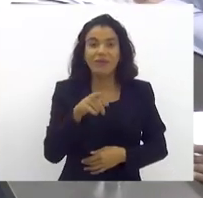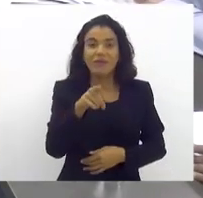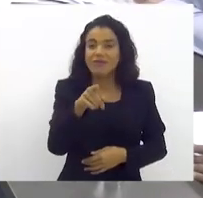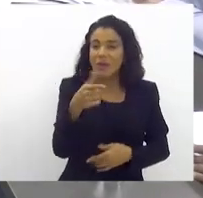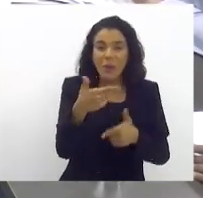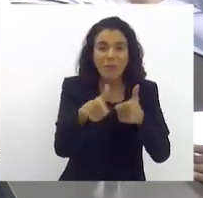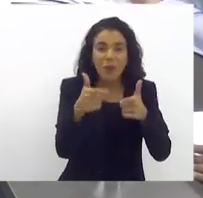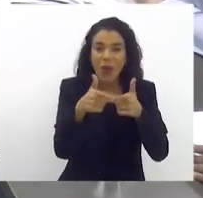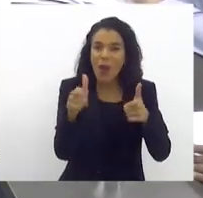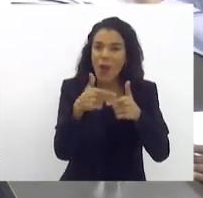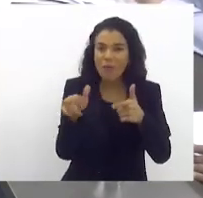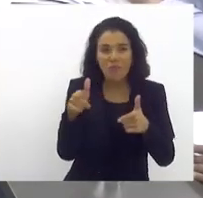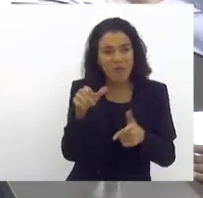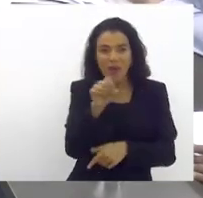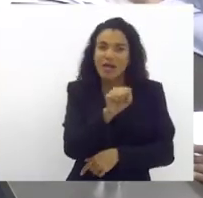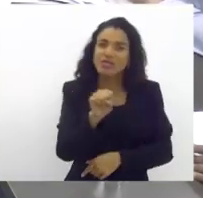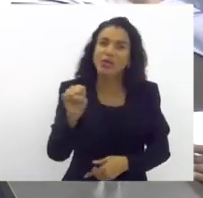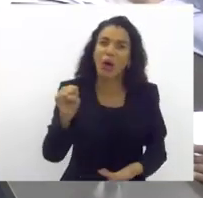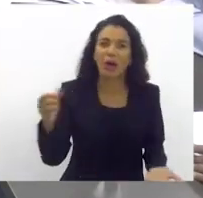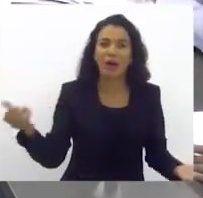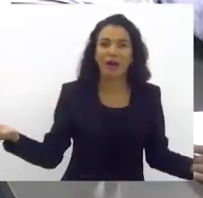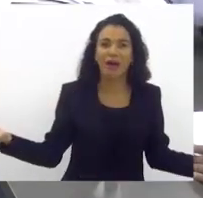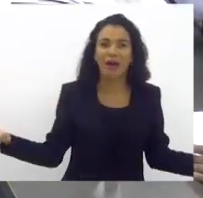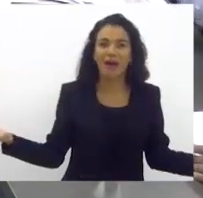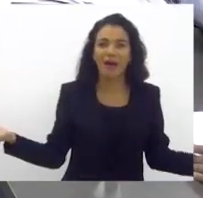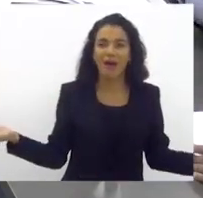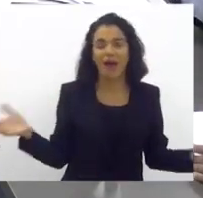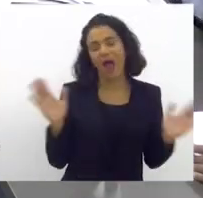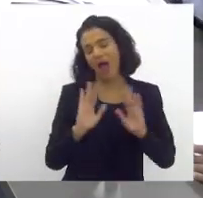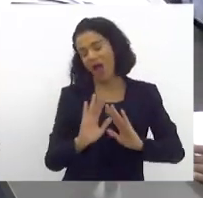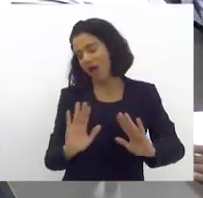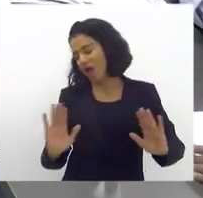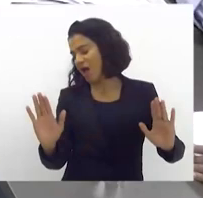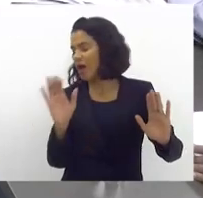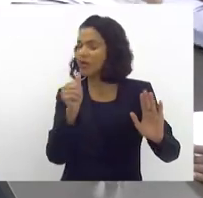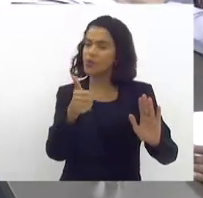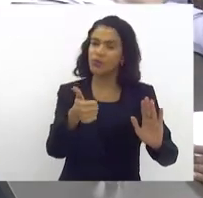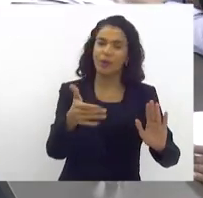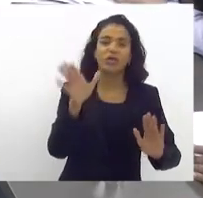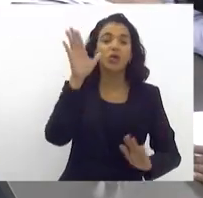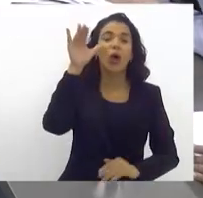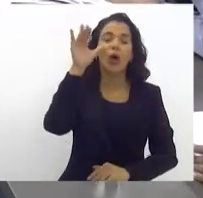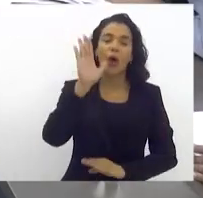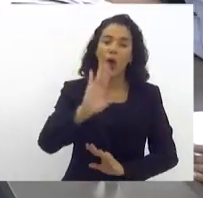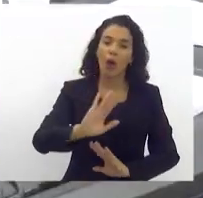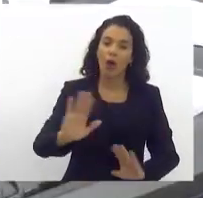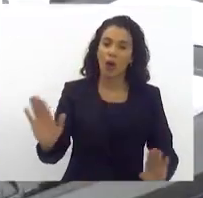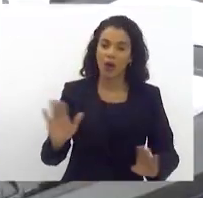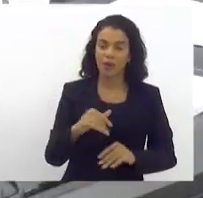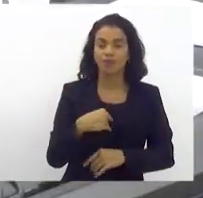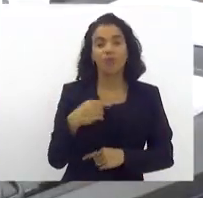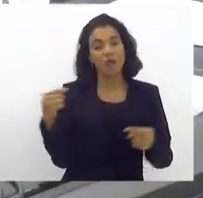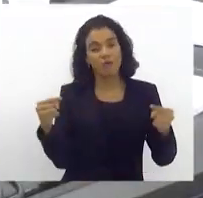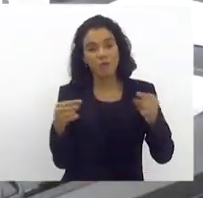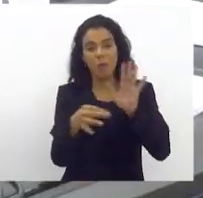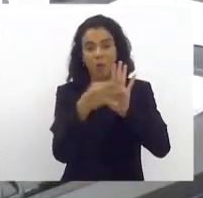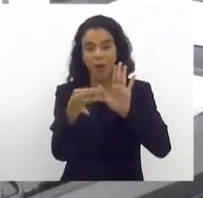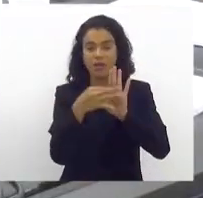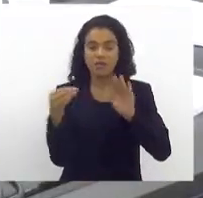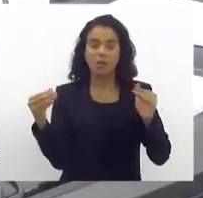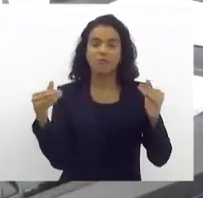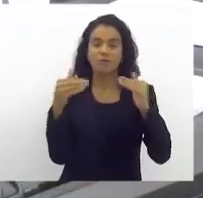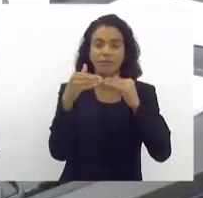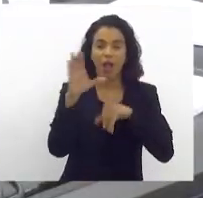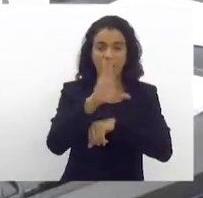nenhum problema especial em relação à sua própria sogra. Não, pelo contrário. Era só uma curiosidade. O parecer pela constitucionalidade. Em